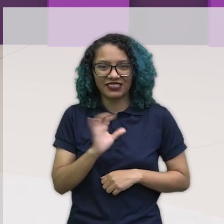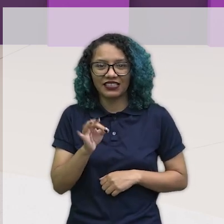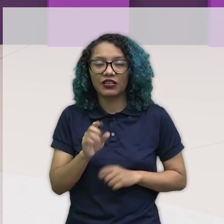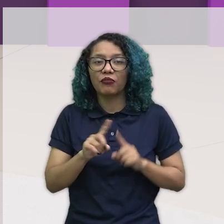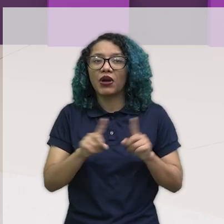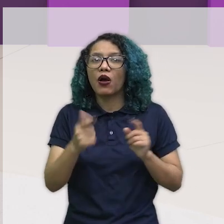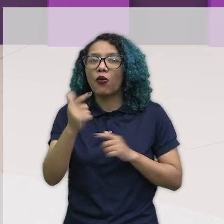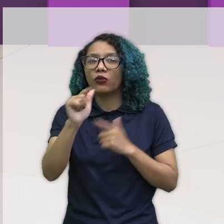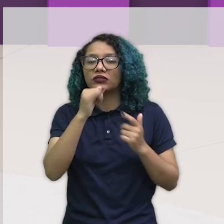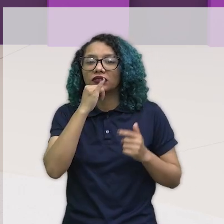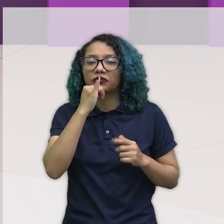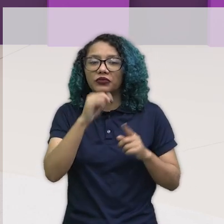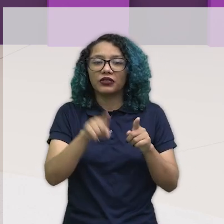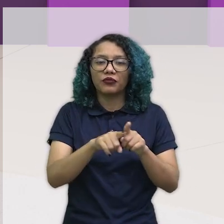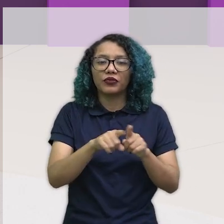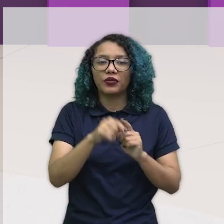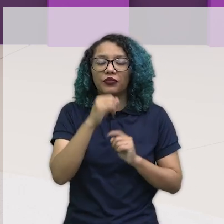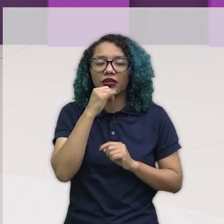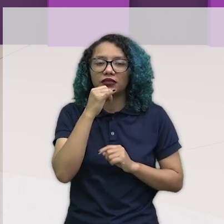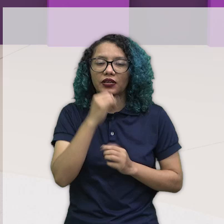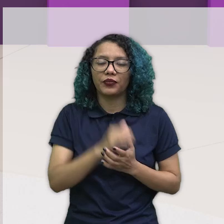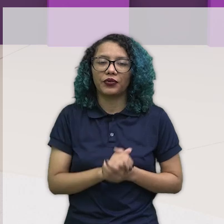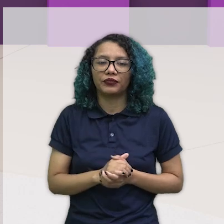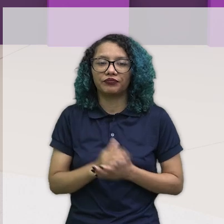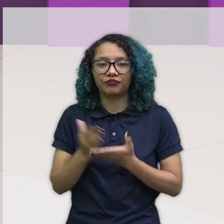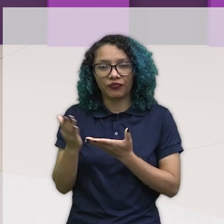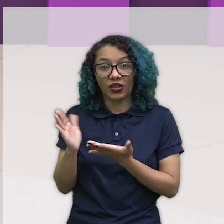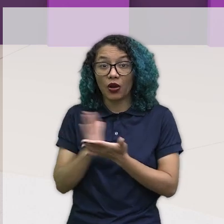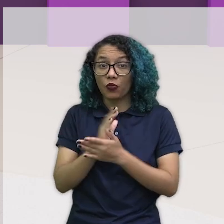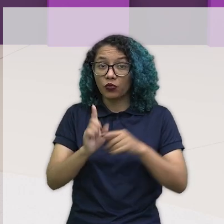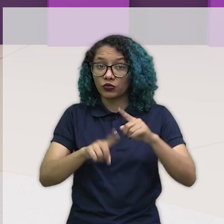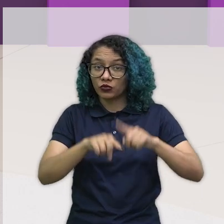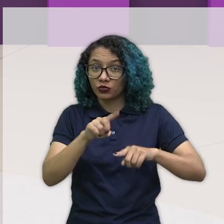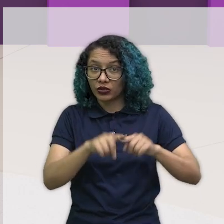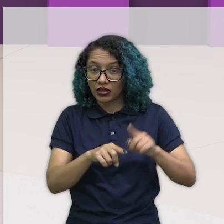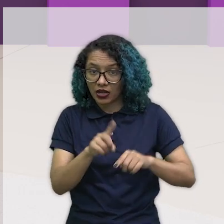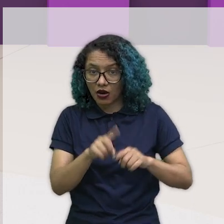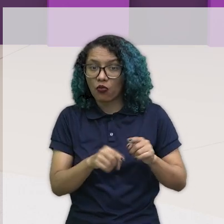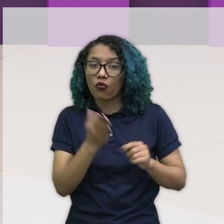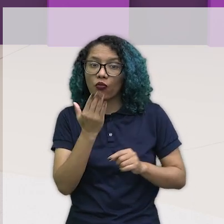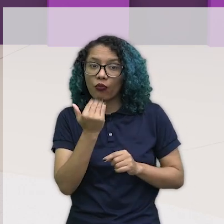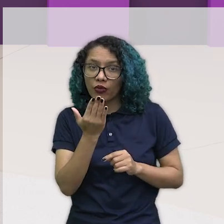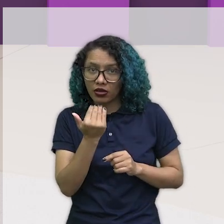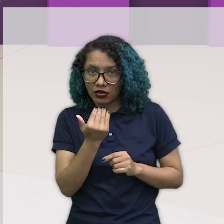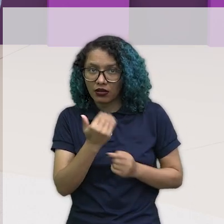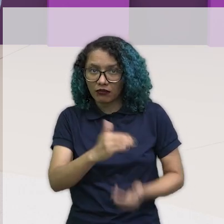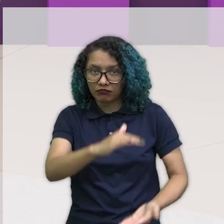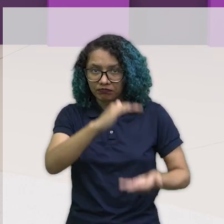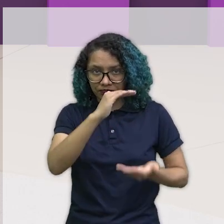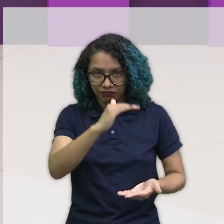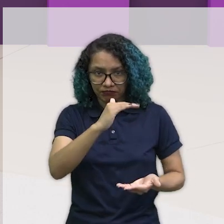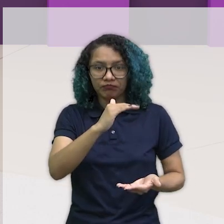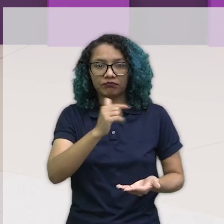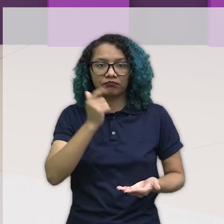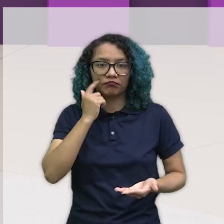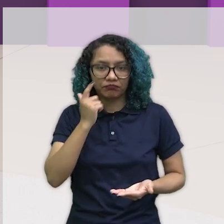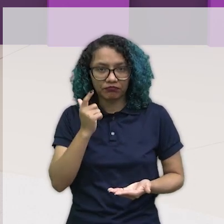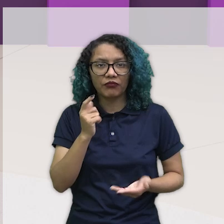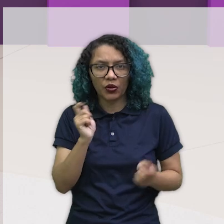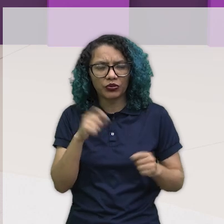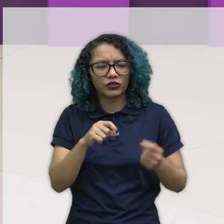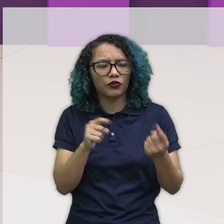temos outros itens, temos ali alguns itens da cesta básica, né, que a gente consegue contar, tá bom? Então a